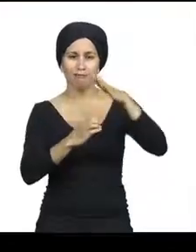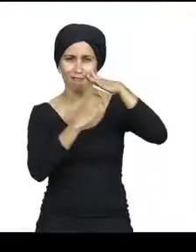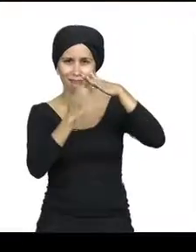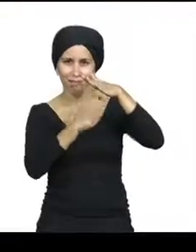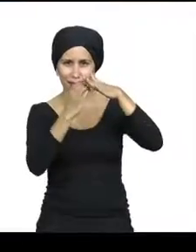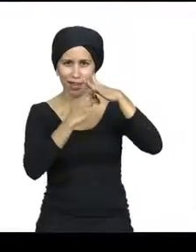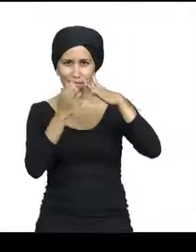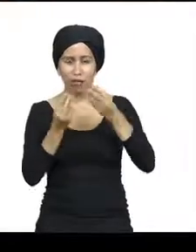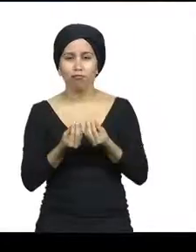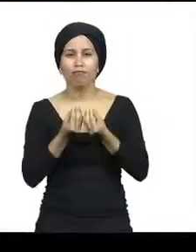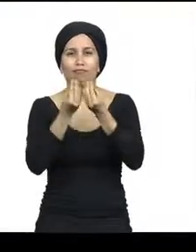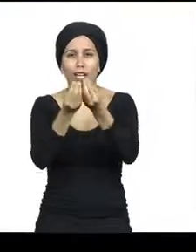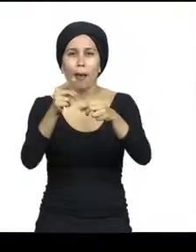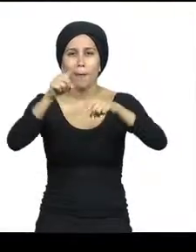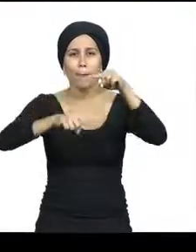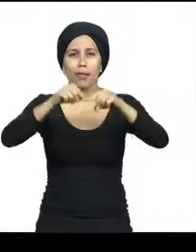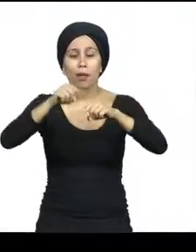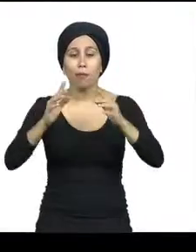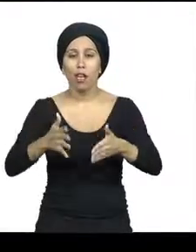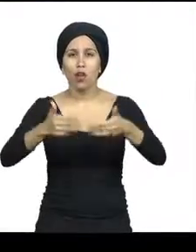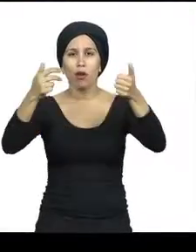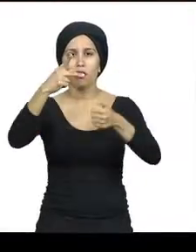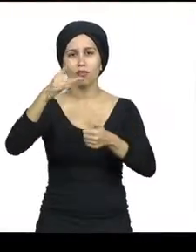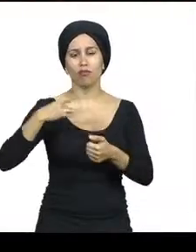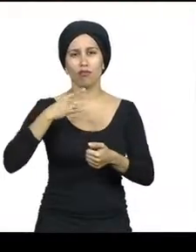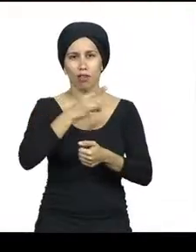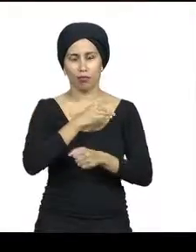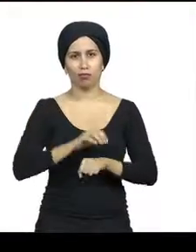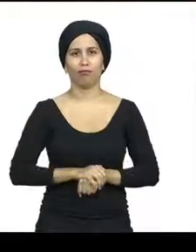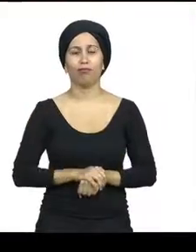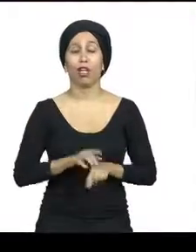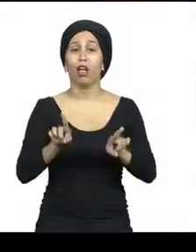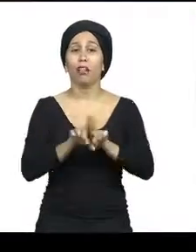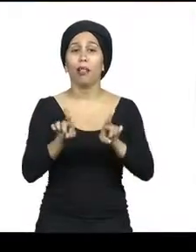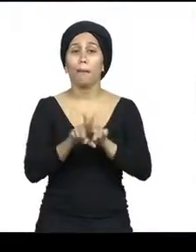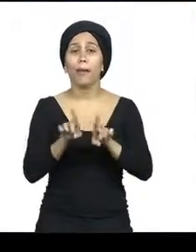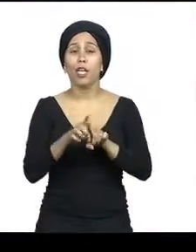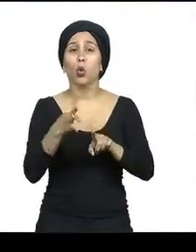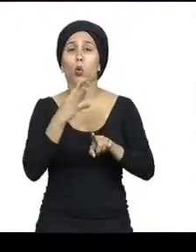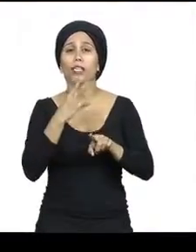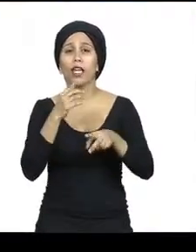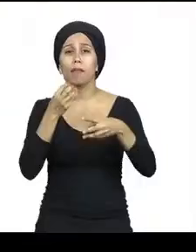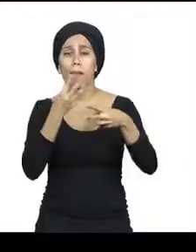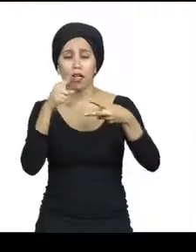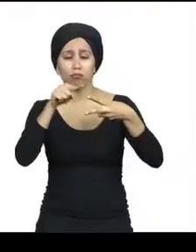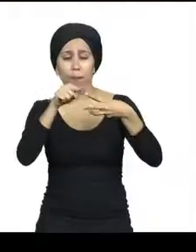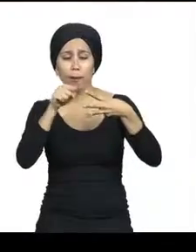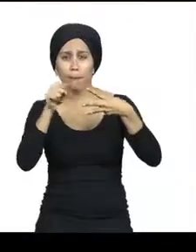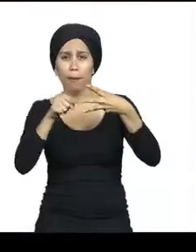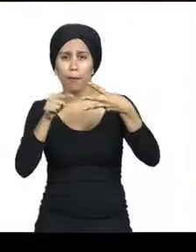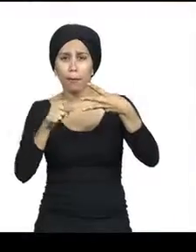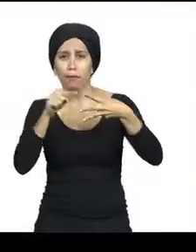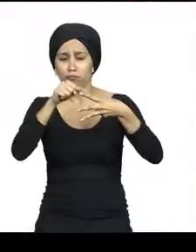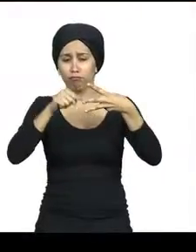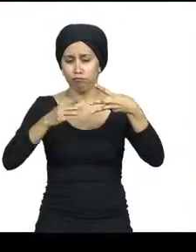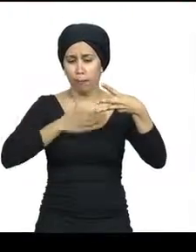e conhecer um pouco mais sobre os agentes químicos, físicos e biológicos.